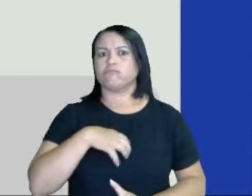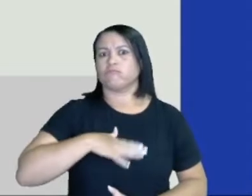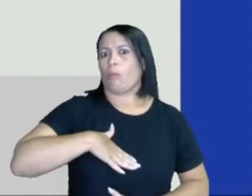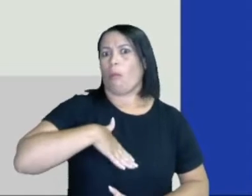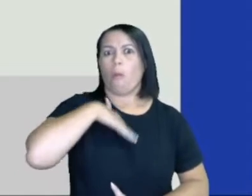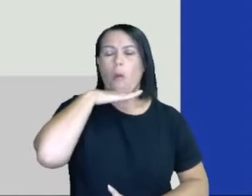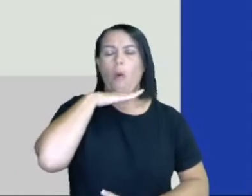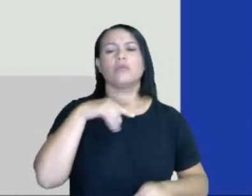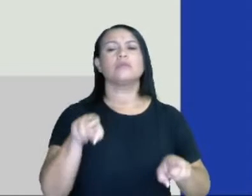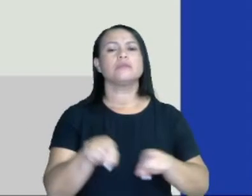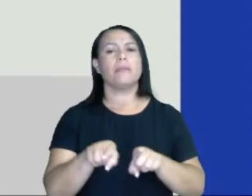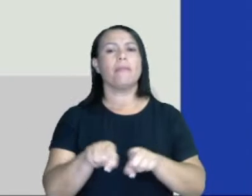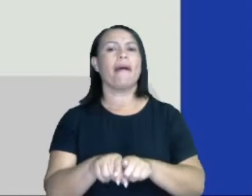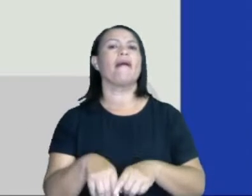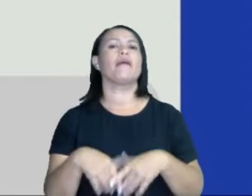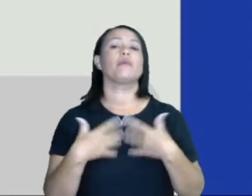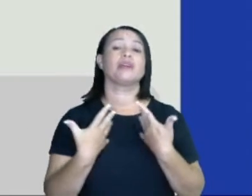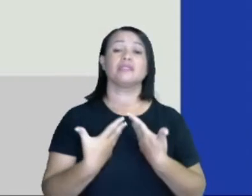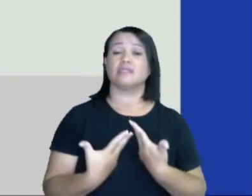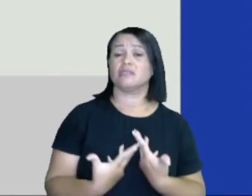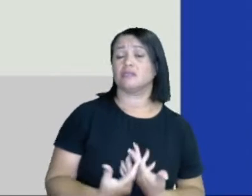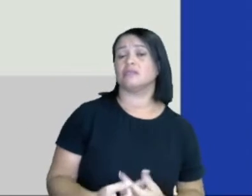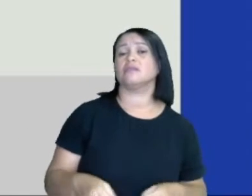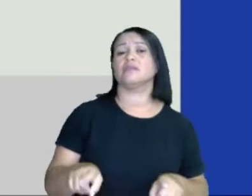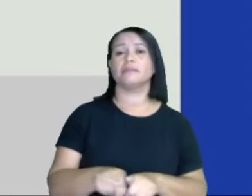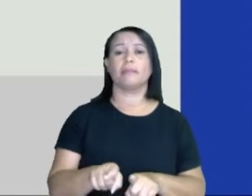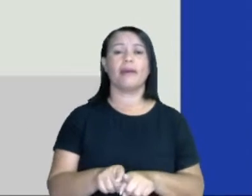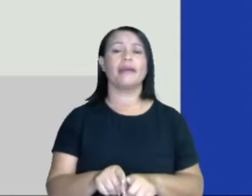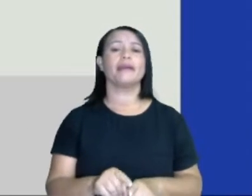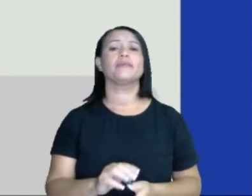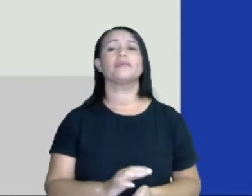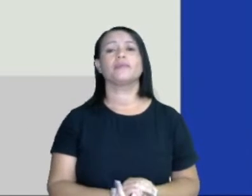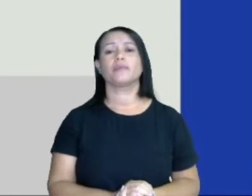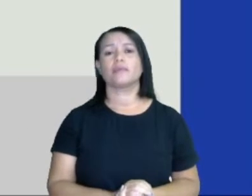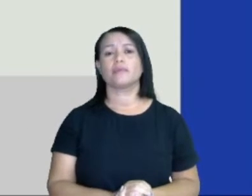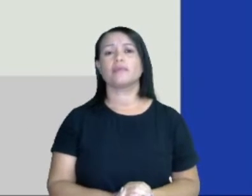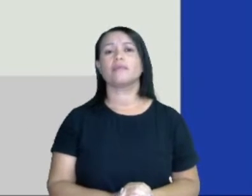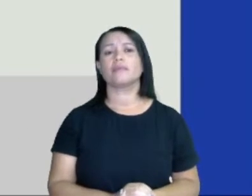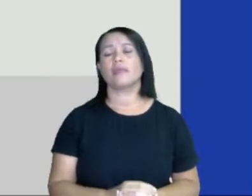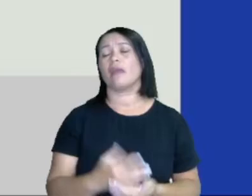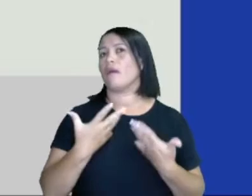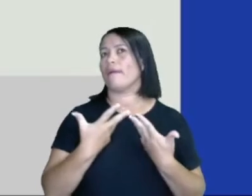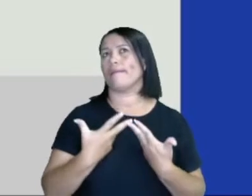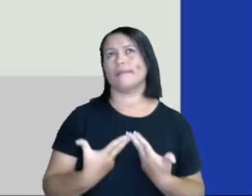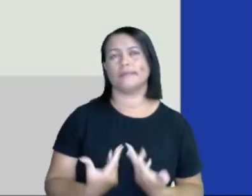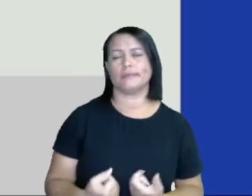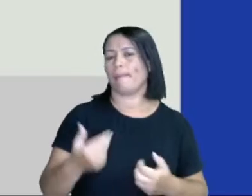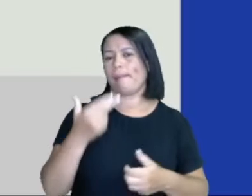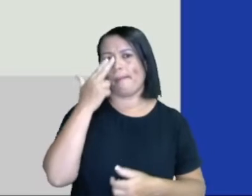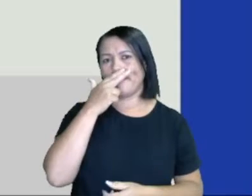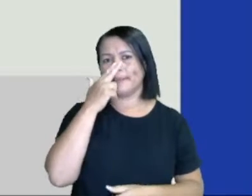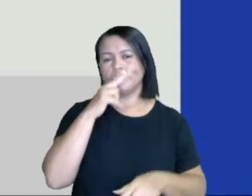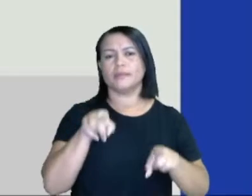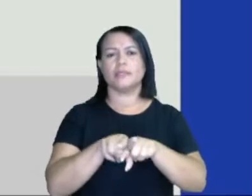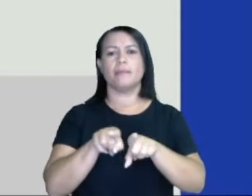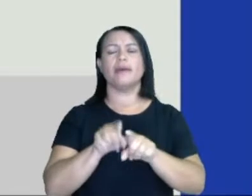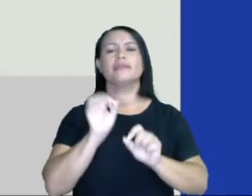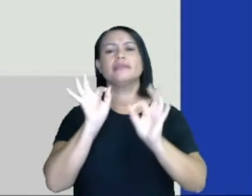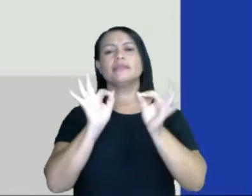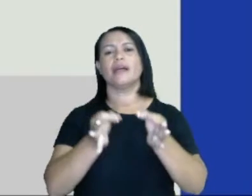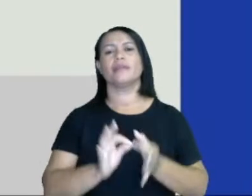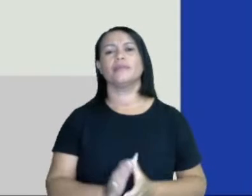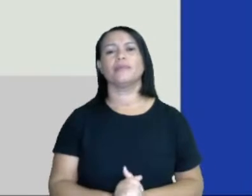furiosa, me enfada, me fastidia, que significa me cansa, me deixa exausta,